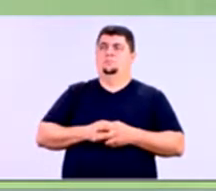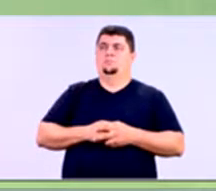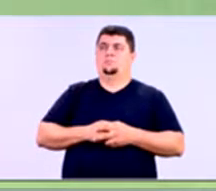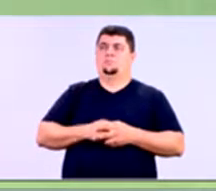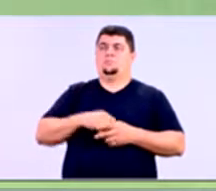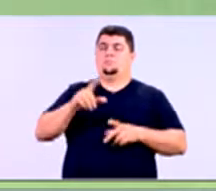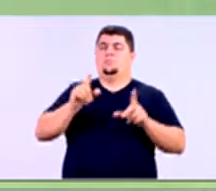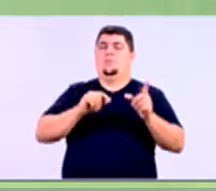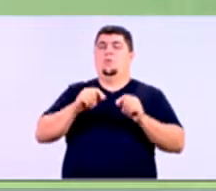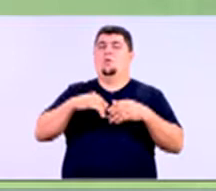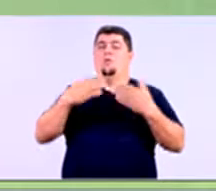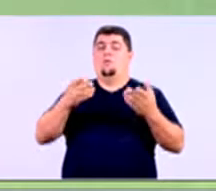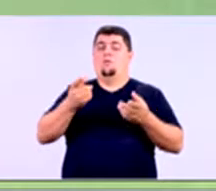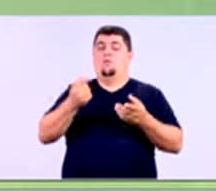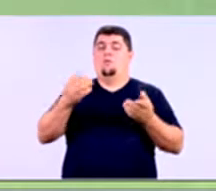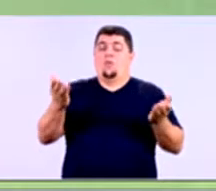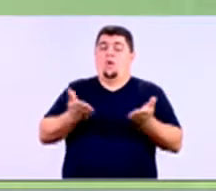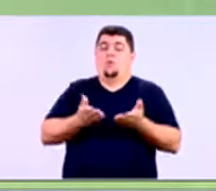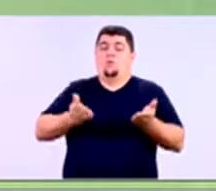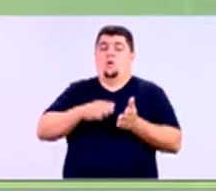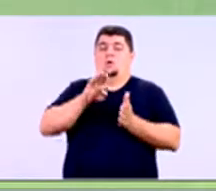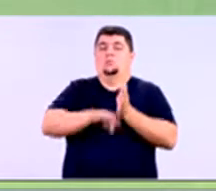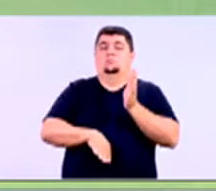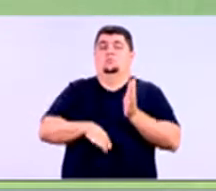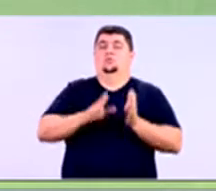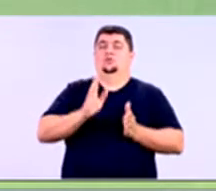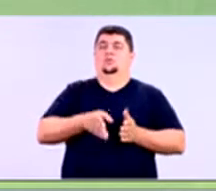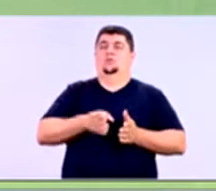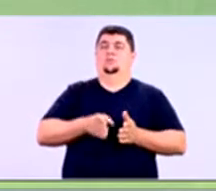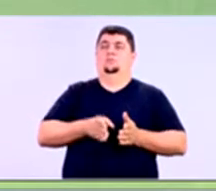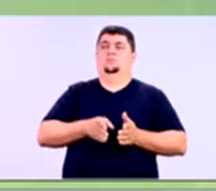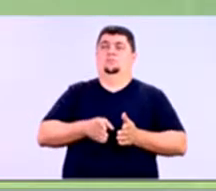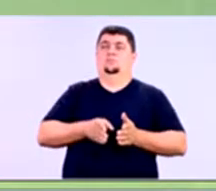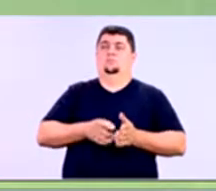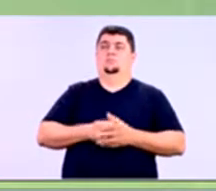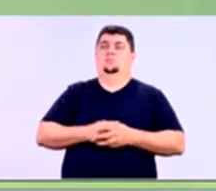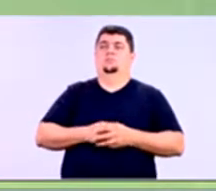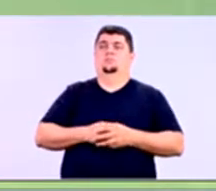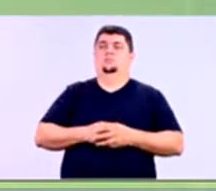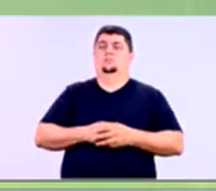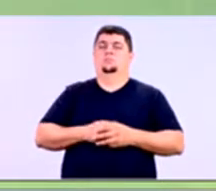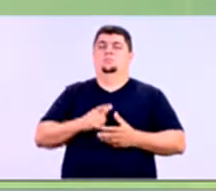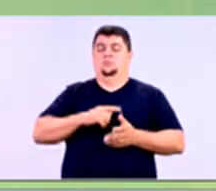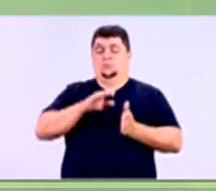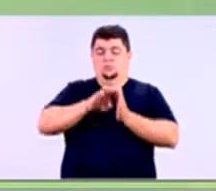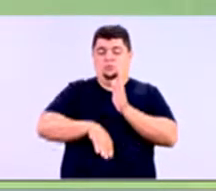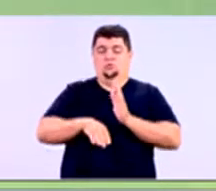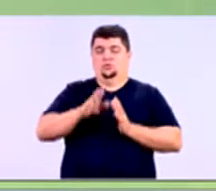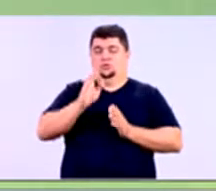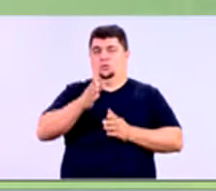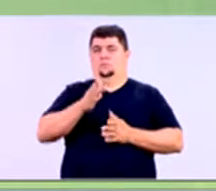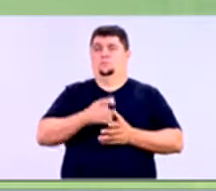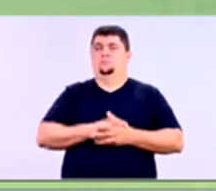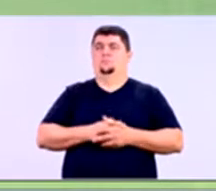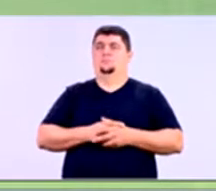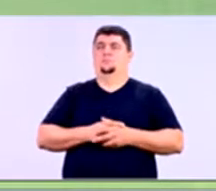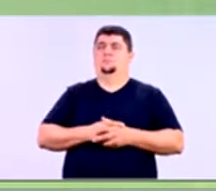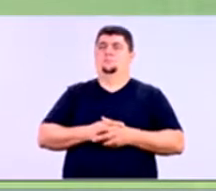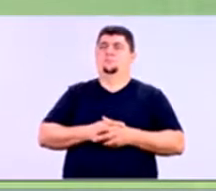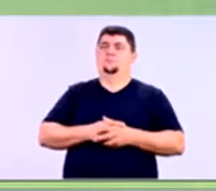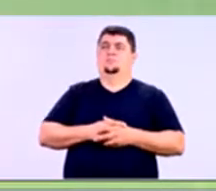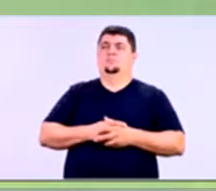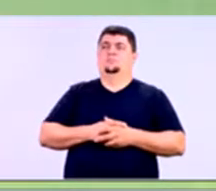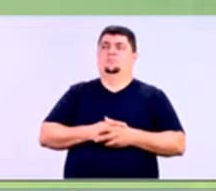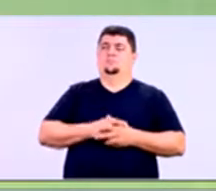Determine o valor atual, ou seja, já concedido o desconto. Vamos